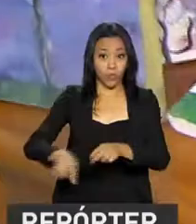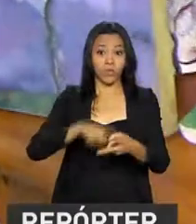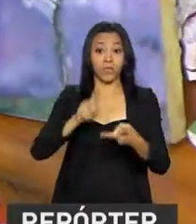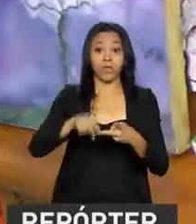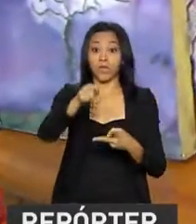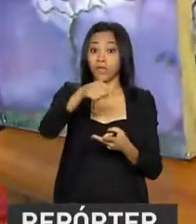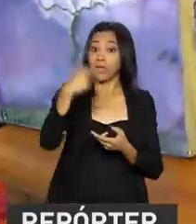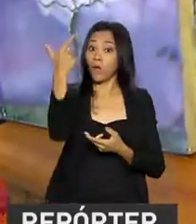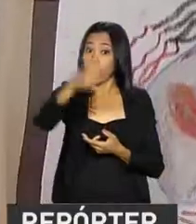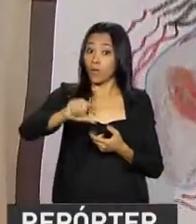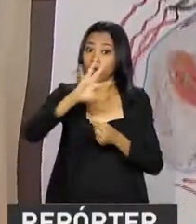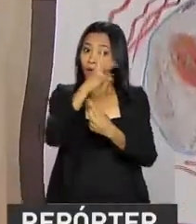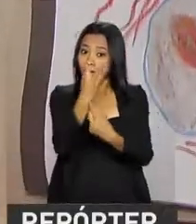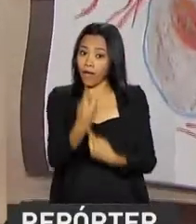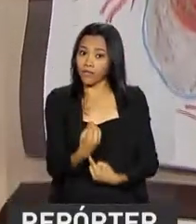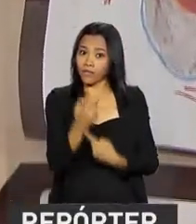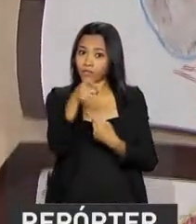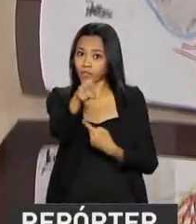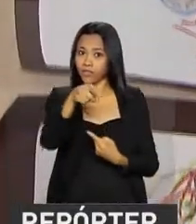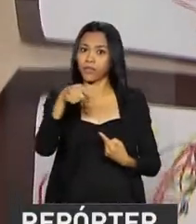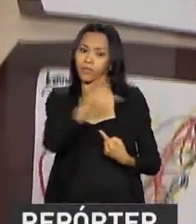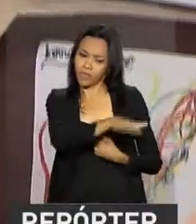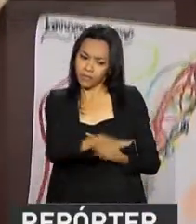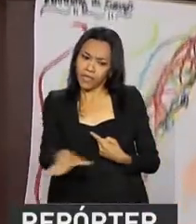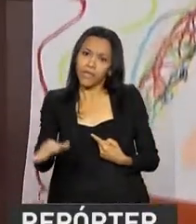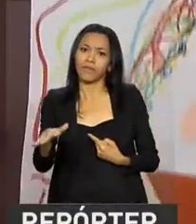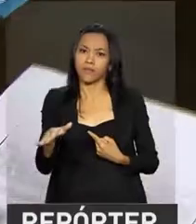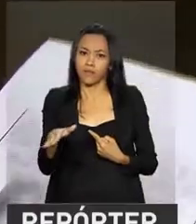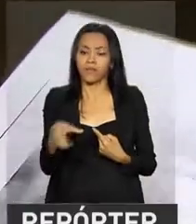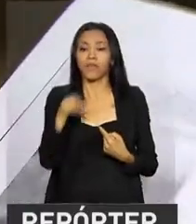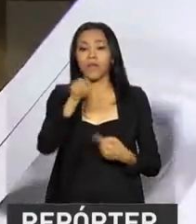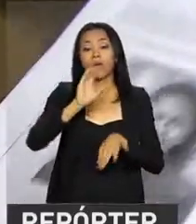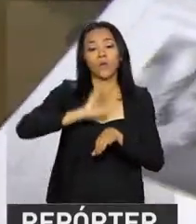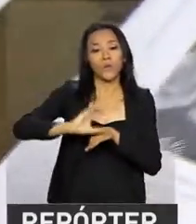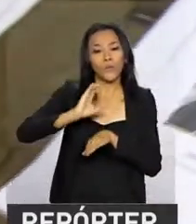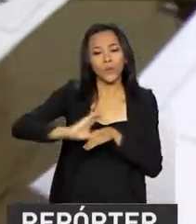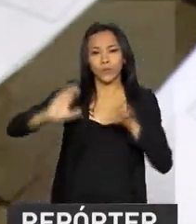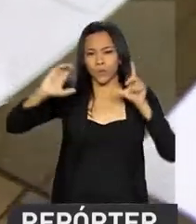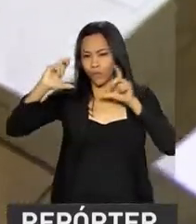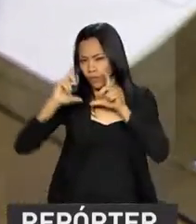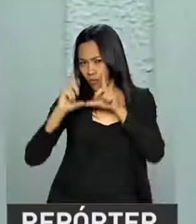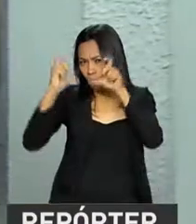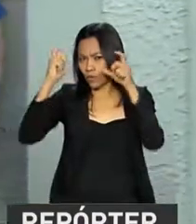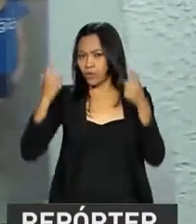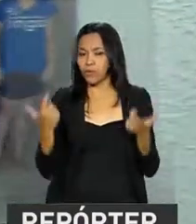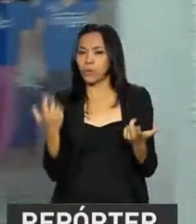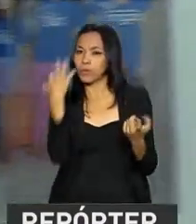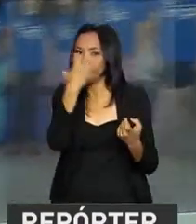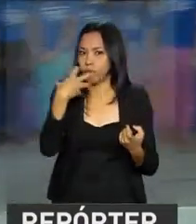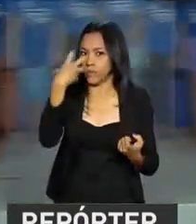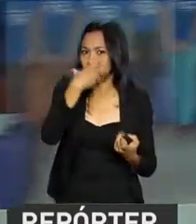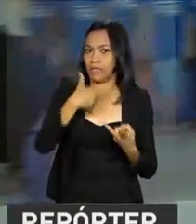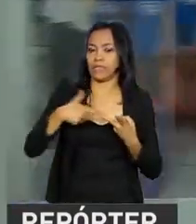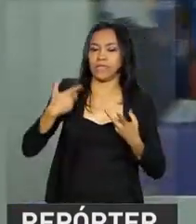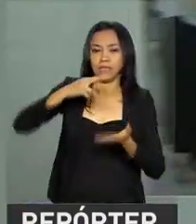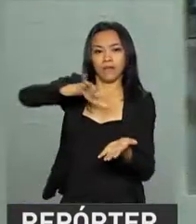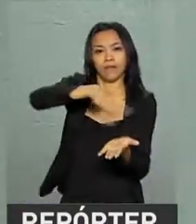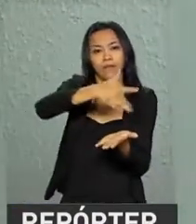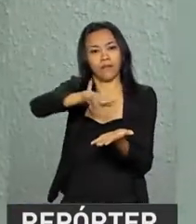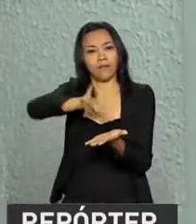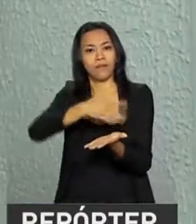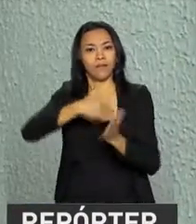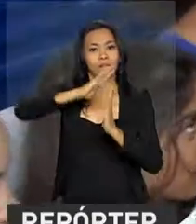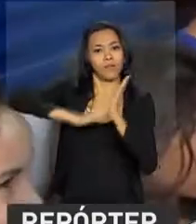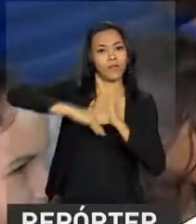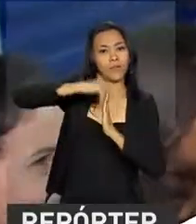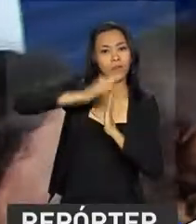libélula e mais arte para as crianças menores. Concursos de fotografia, música, dança, pintura,